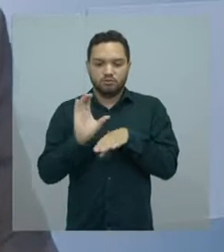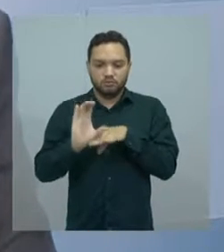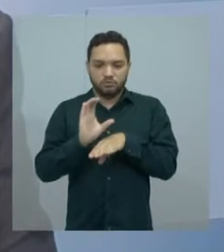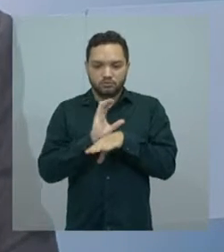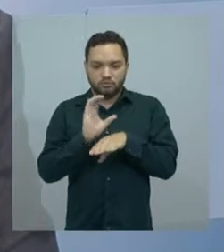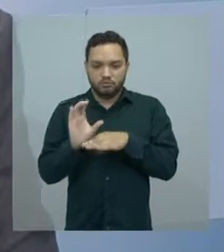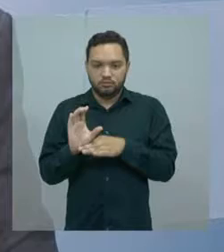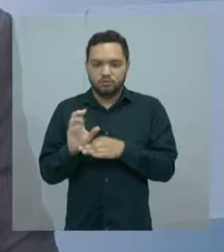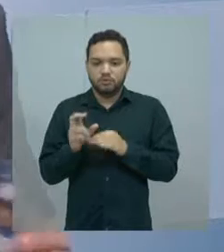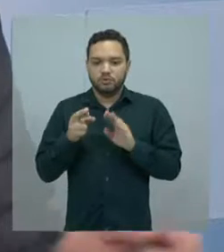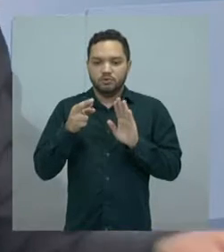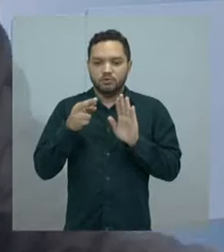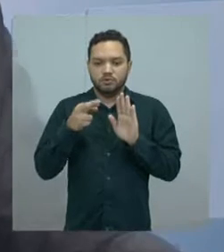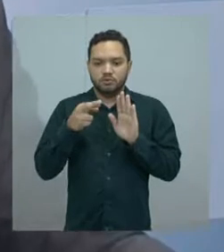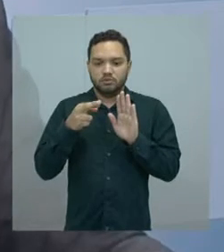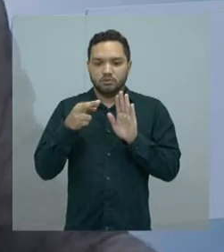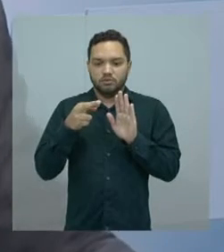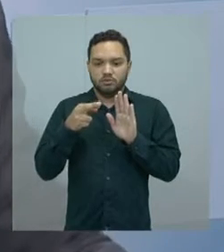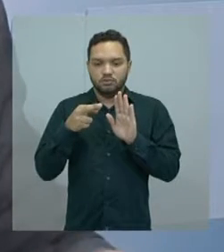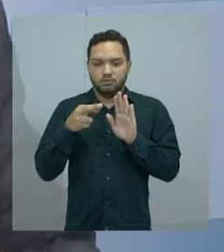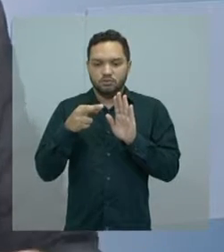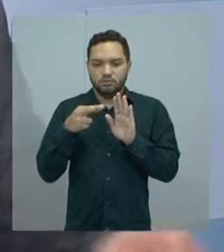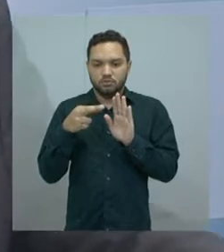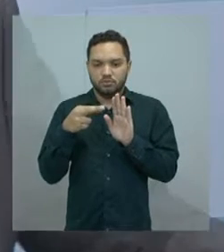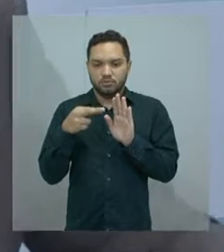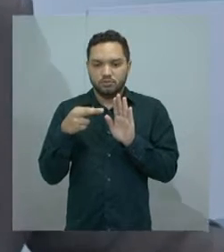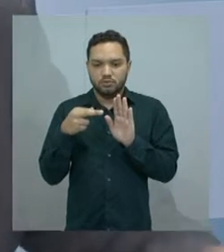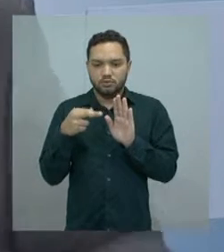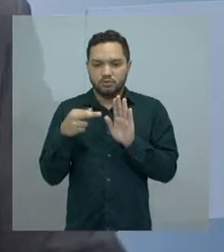do regimento interno, e nós estamos